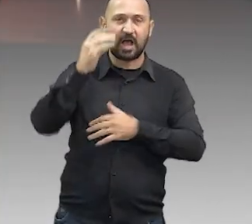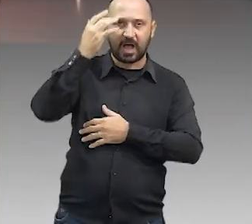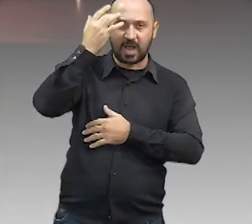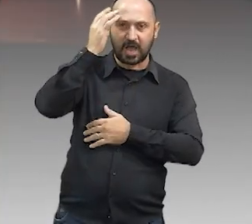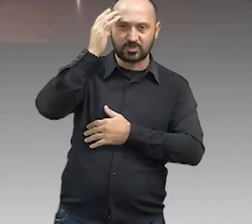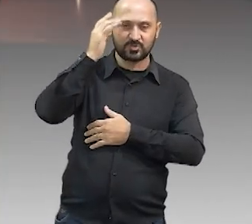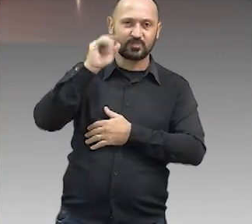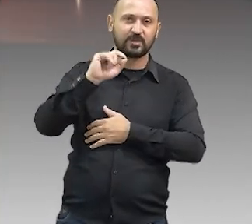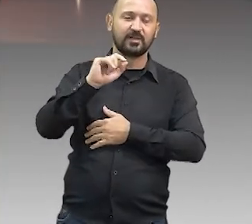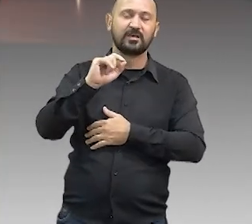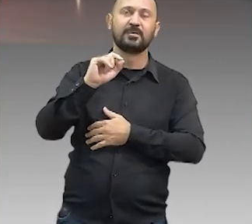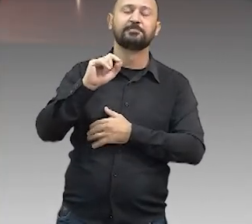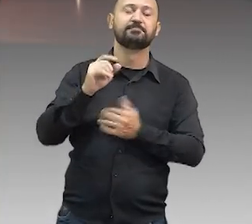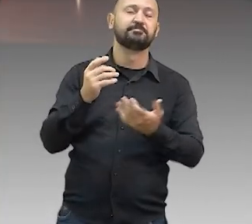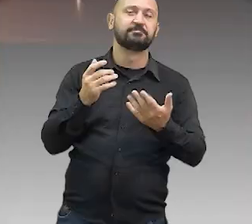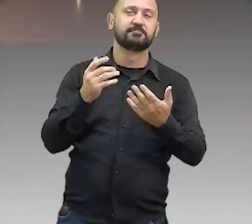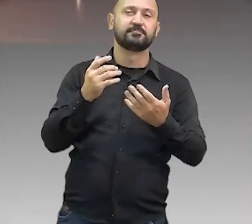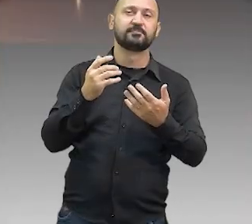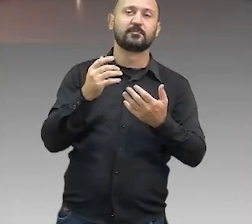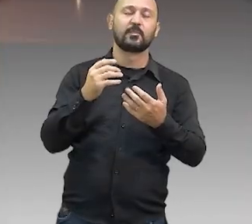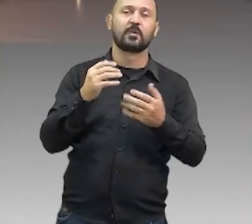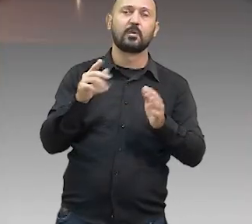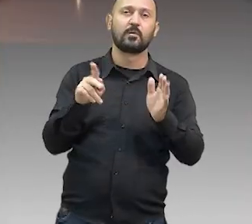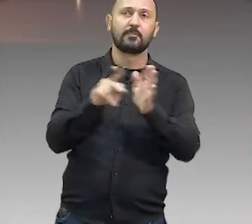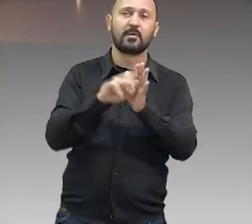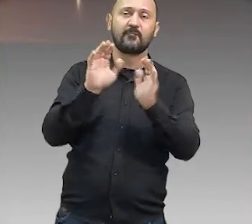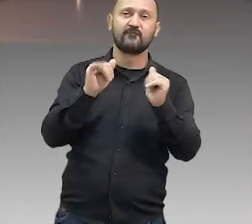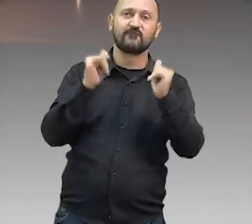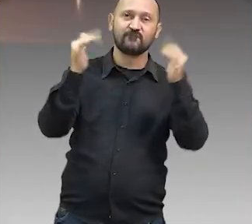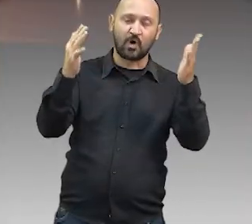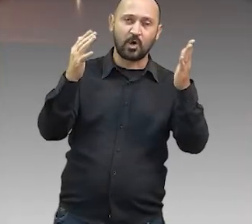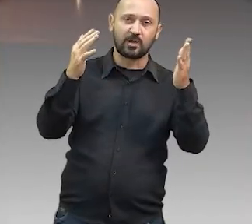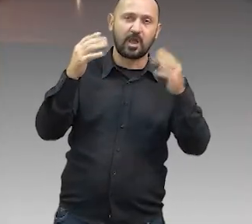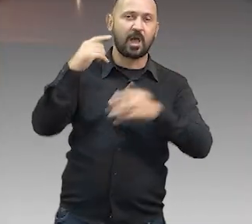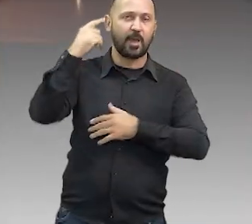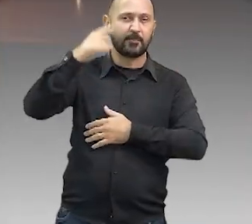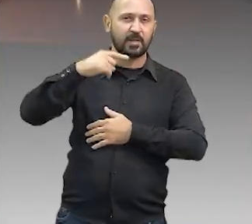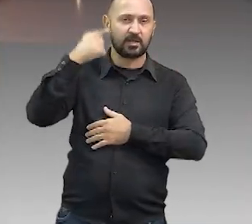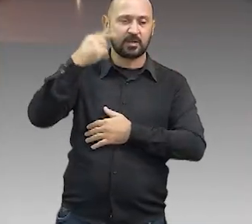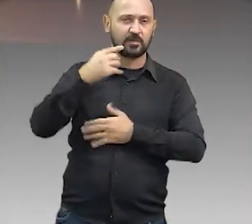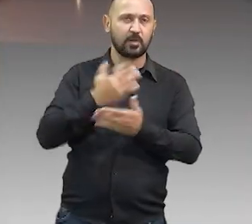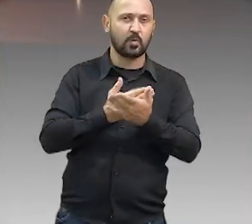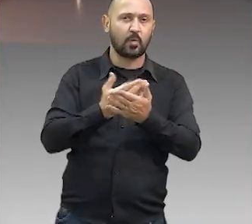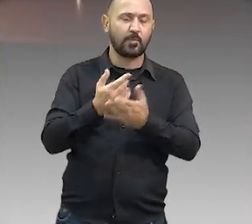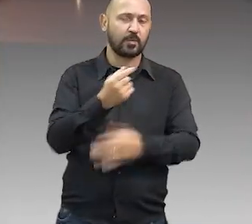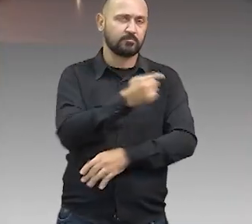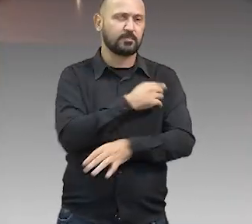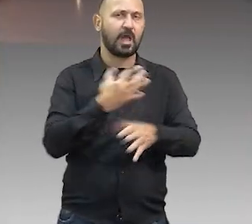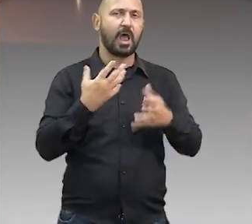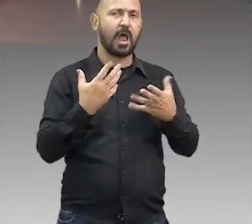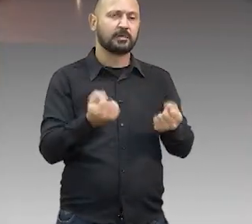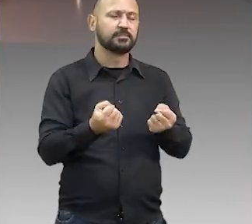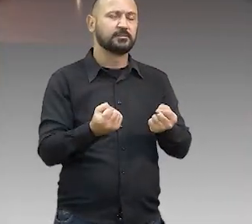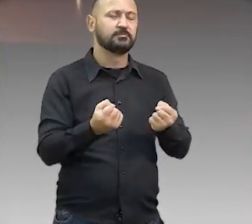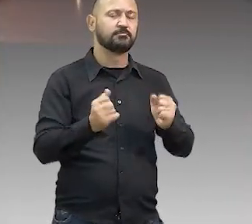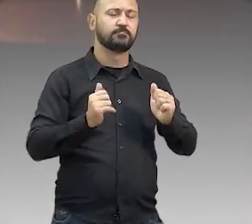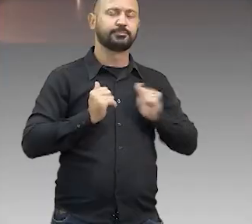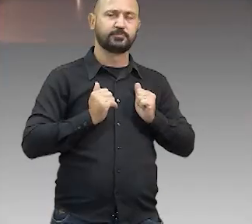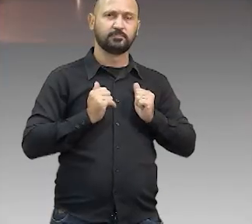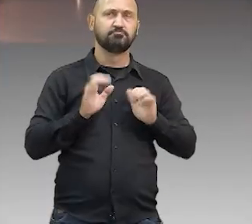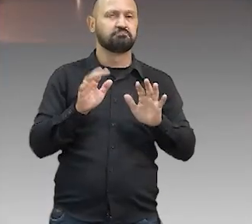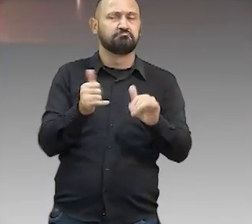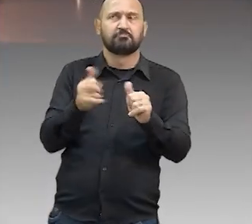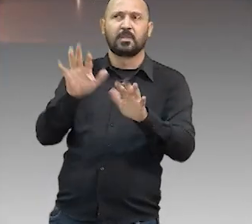acho até que os veículos americanos têm posições, né? Assumem posições que eu acho até correto, mas não